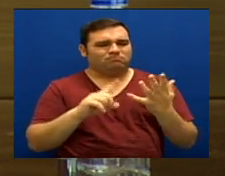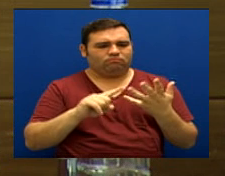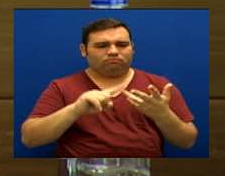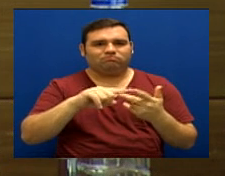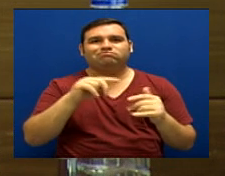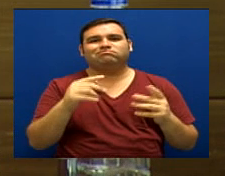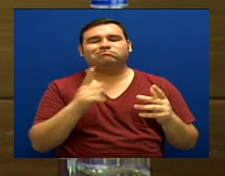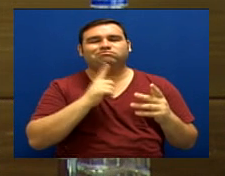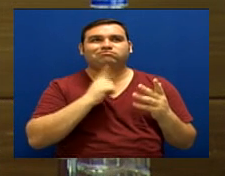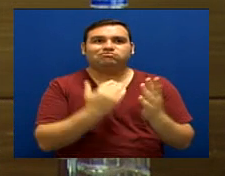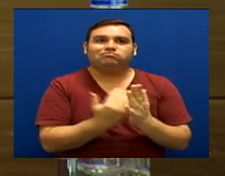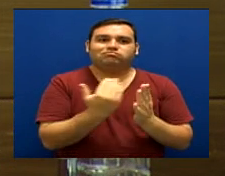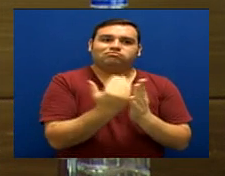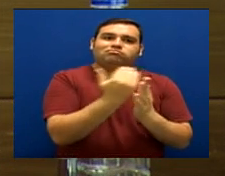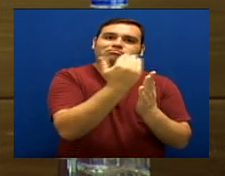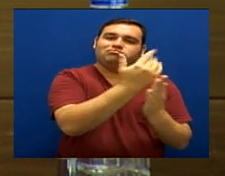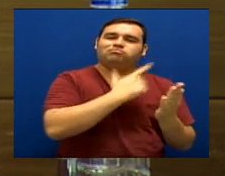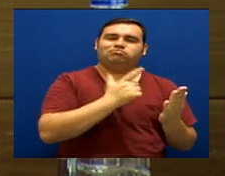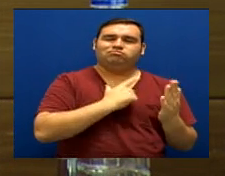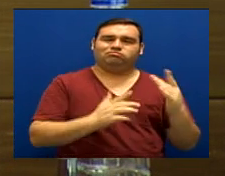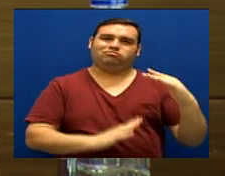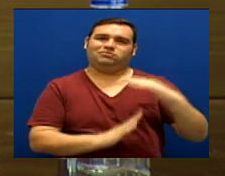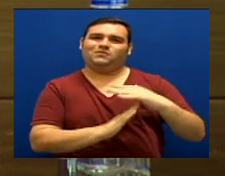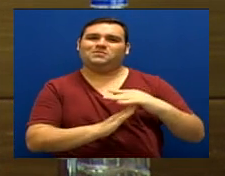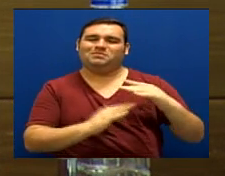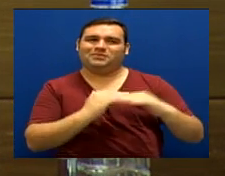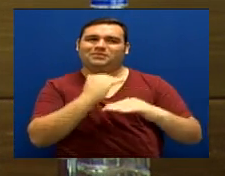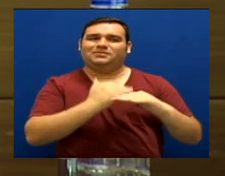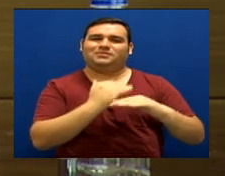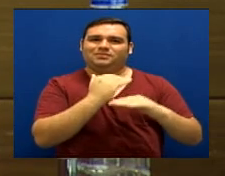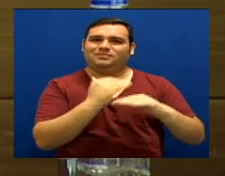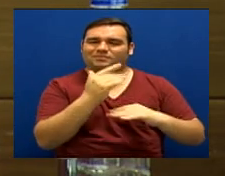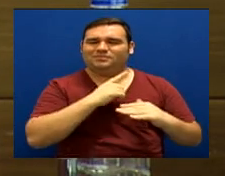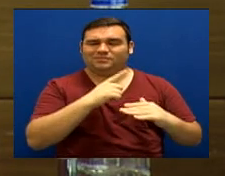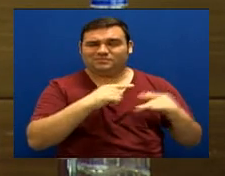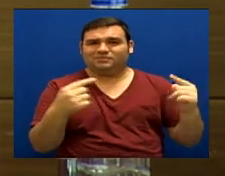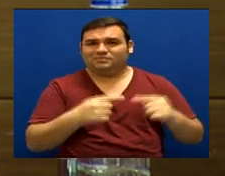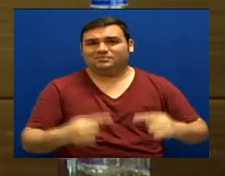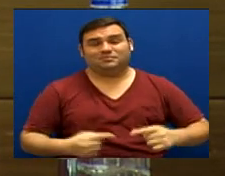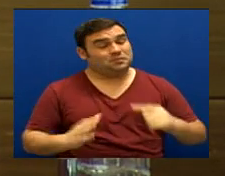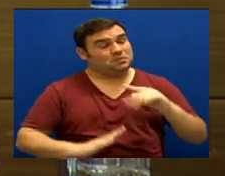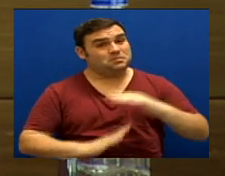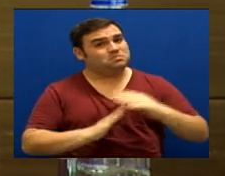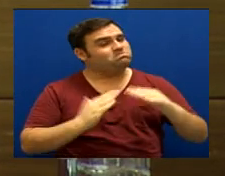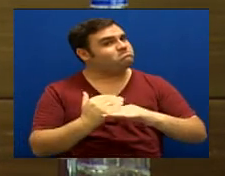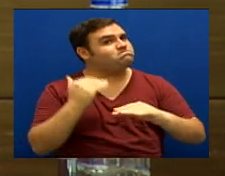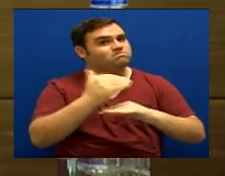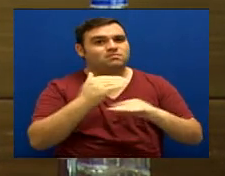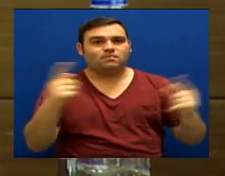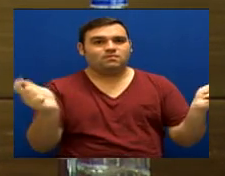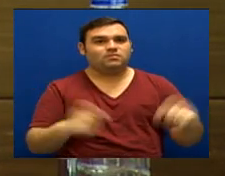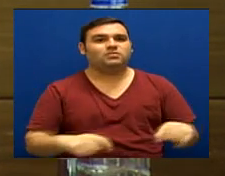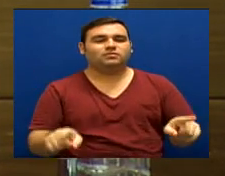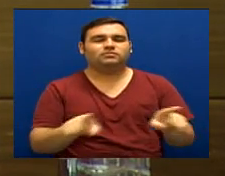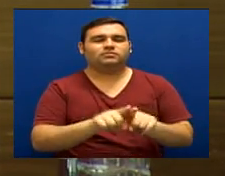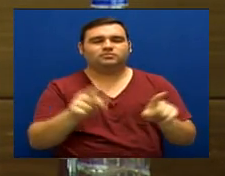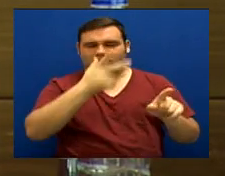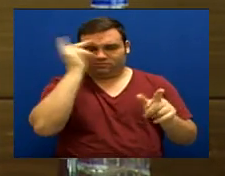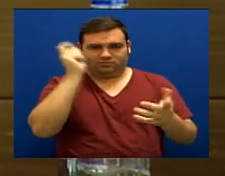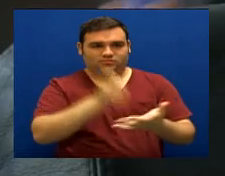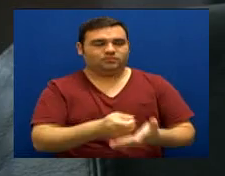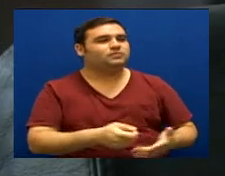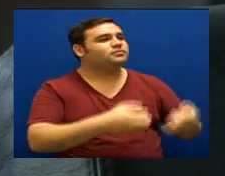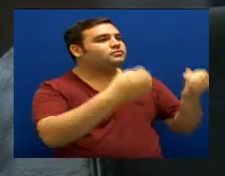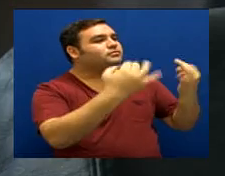neh nah nessa questão do que o do limite máximo que nós podemos gastar com o pessoal é